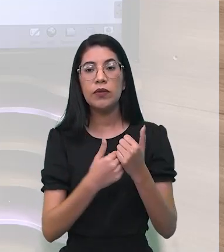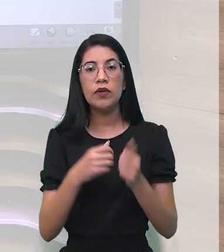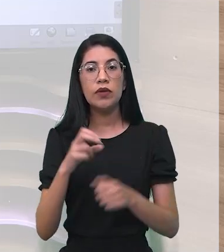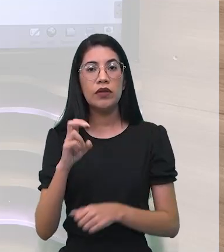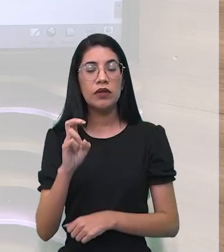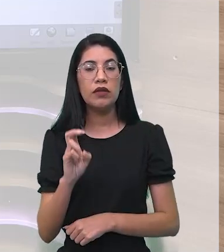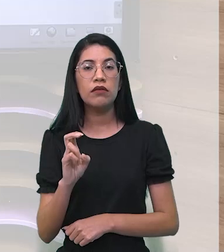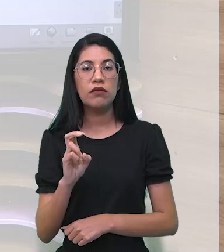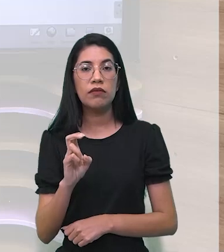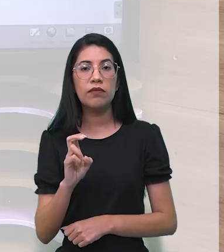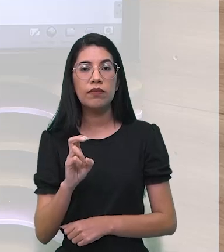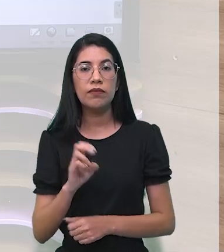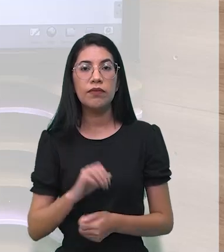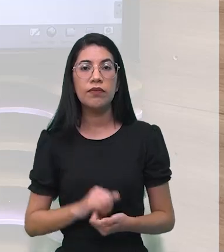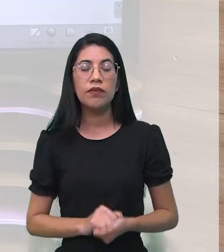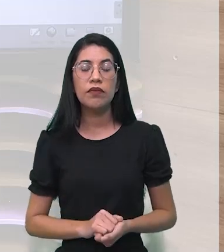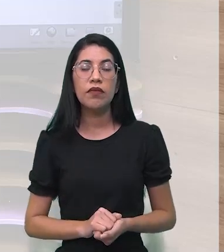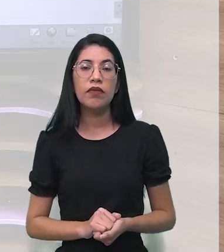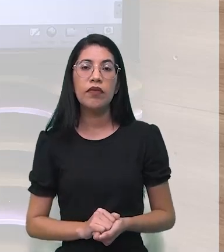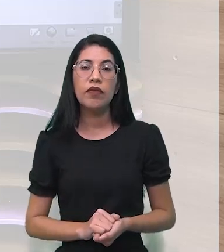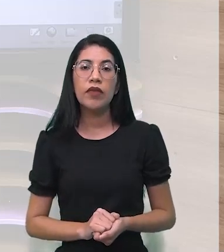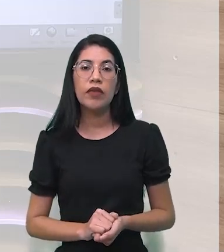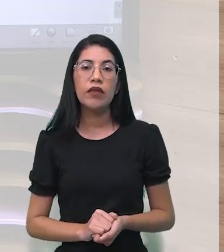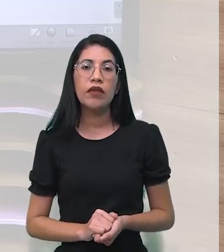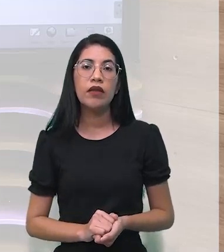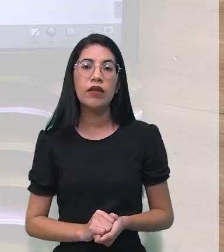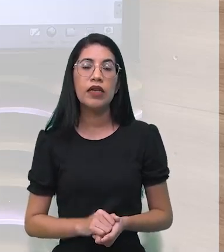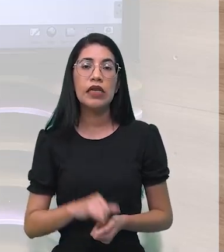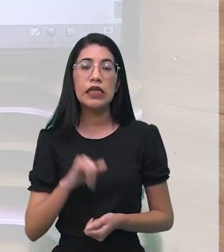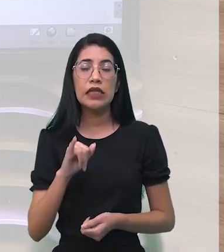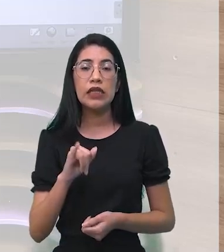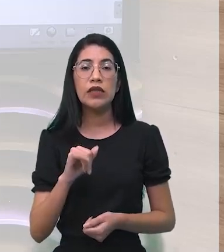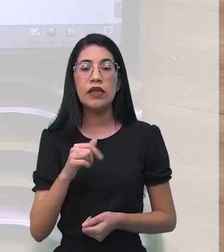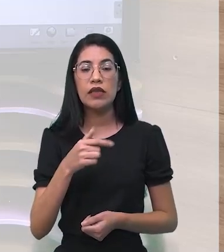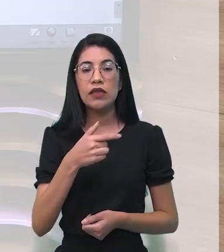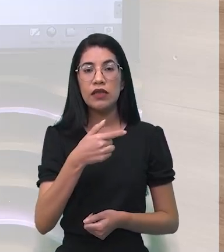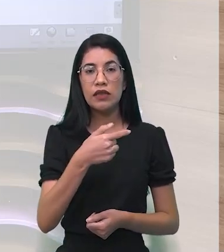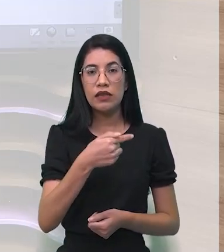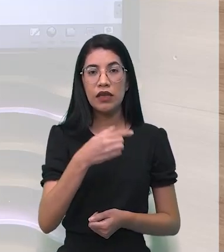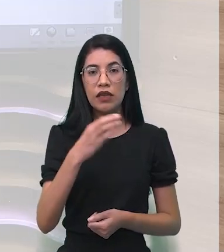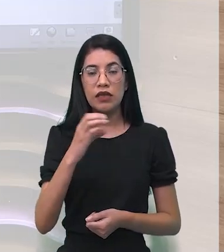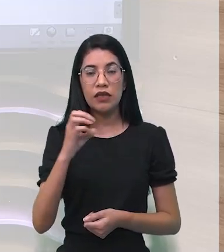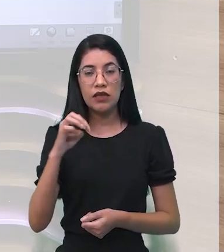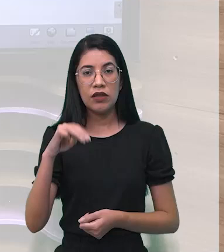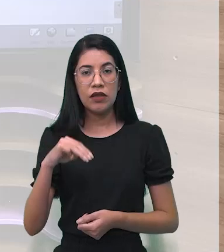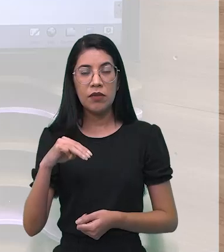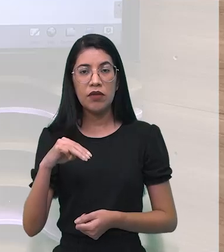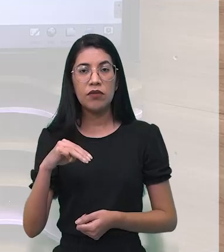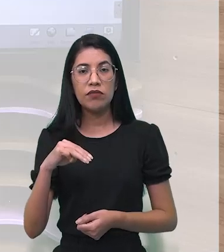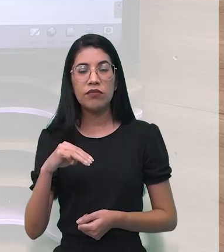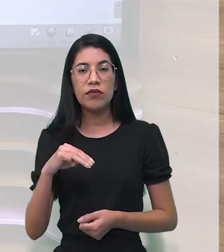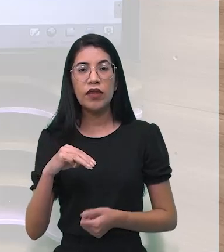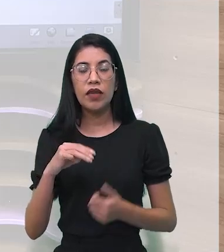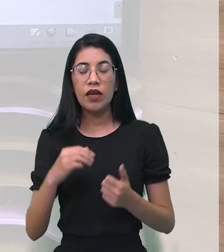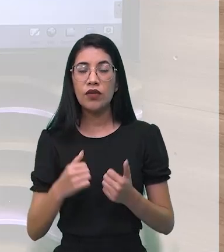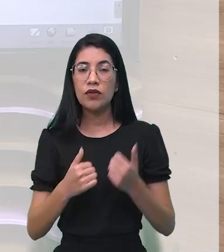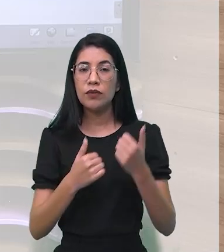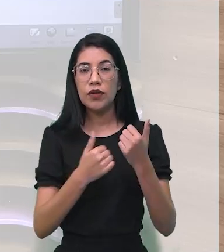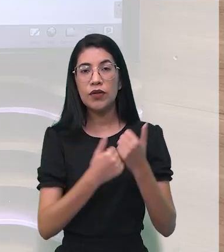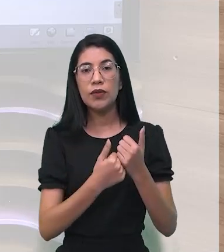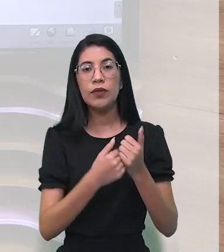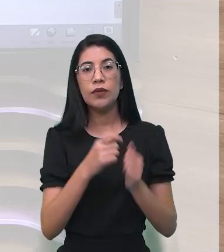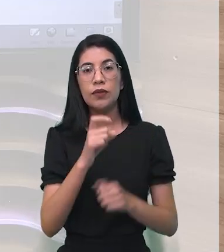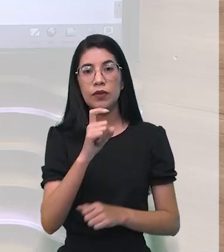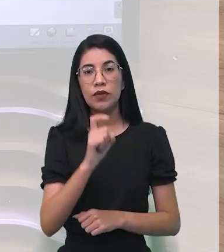colocar 5. Se o meu quadrado tiver 7 centímetros de lado, no lugar de x, eu